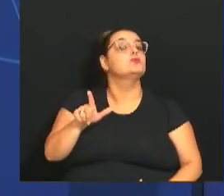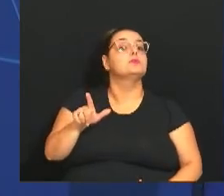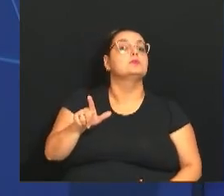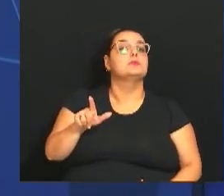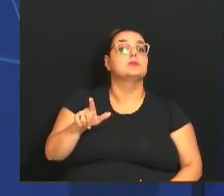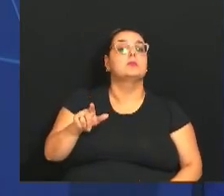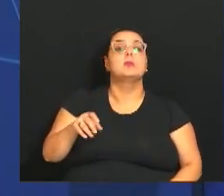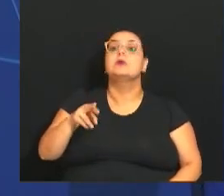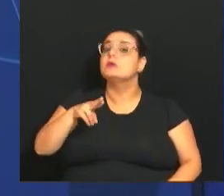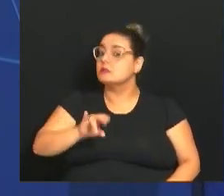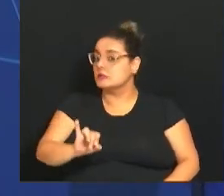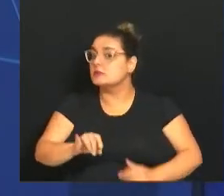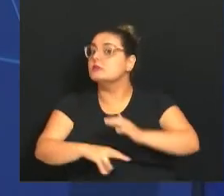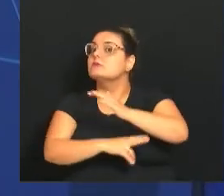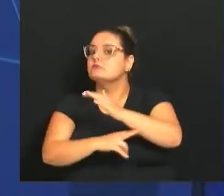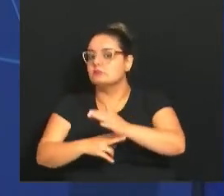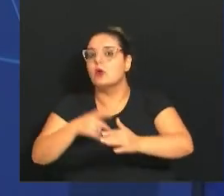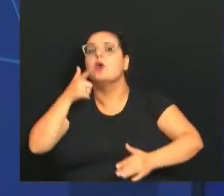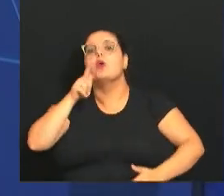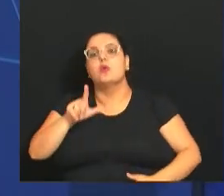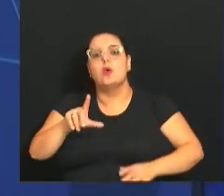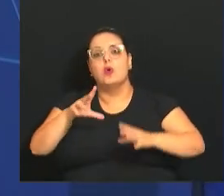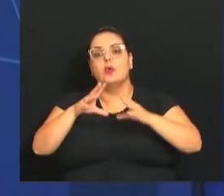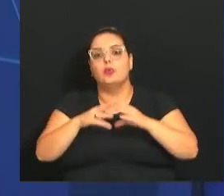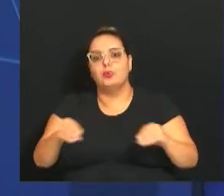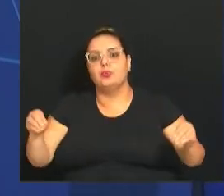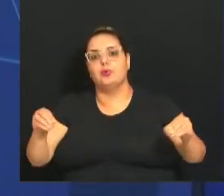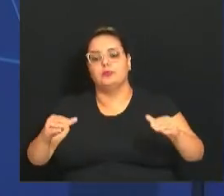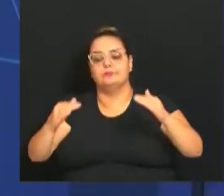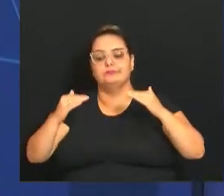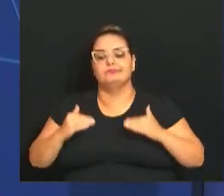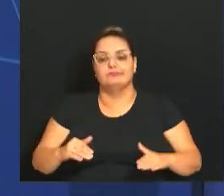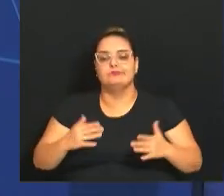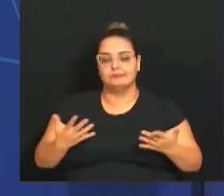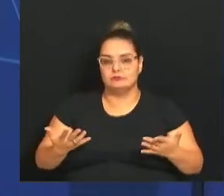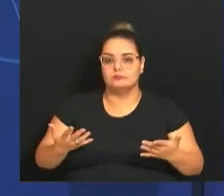e se a Ponte conseguiu se livrar da zona de rebaixamento.